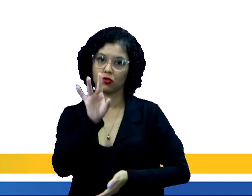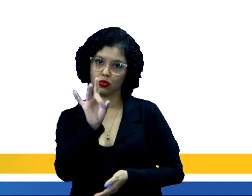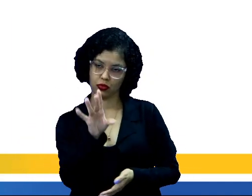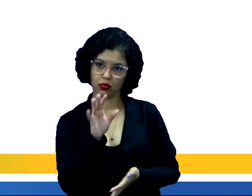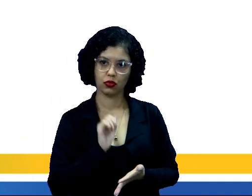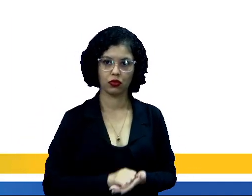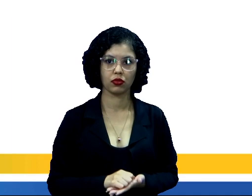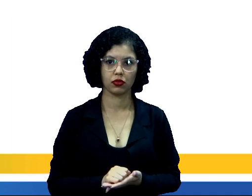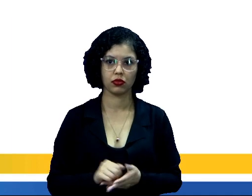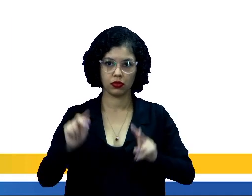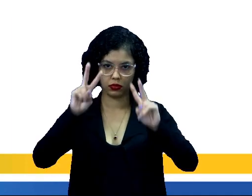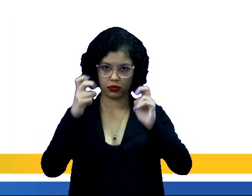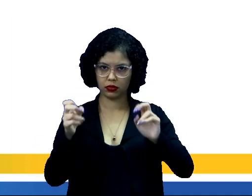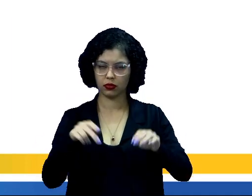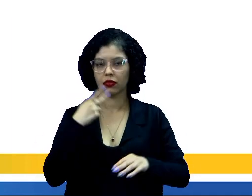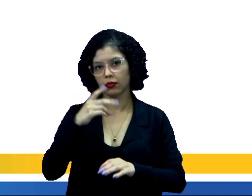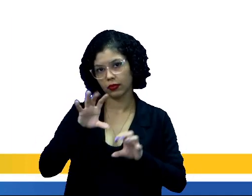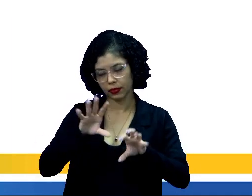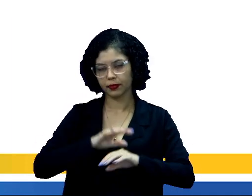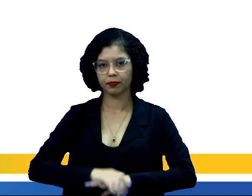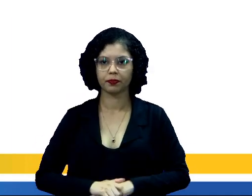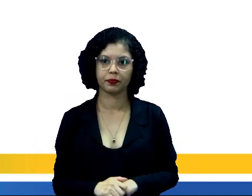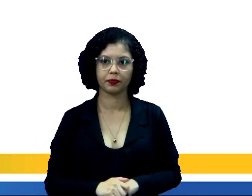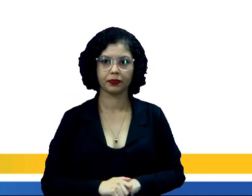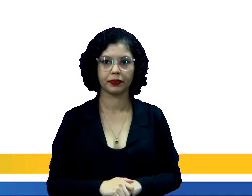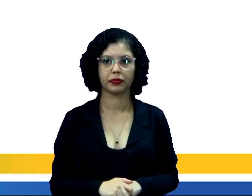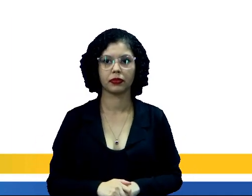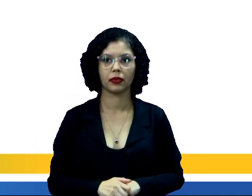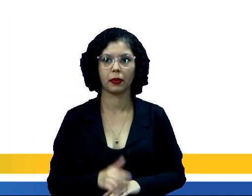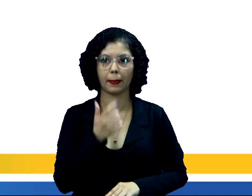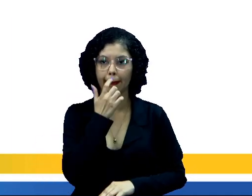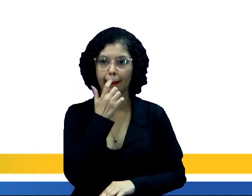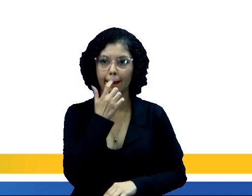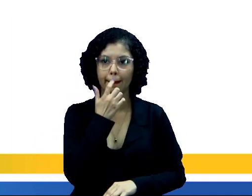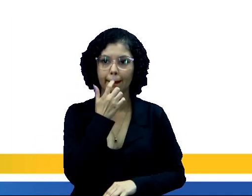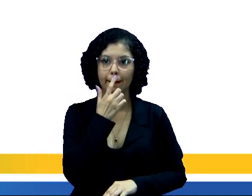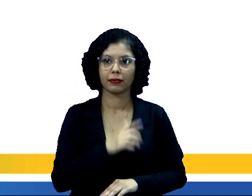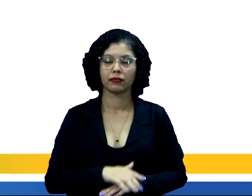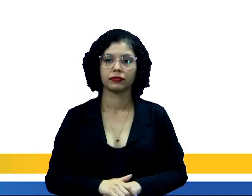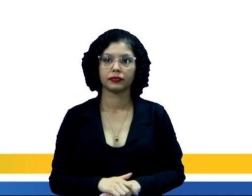apenas um risquinho, digamos assim, né, lá na frase.